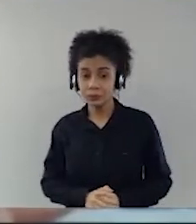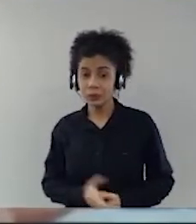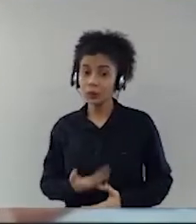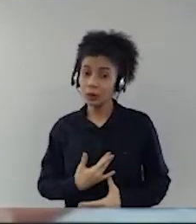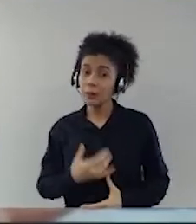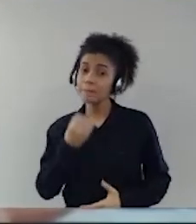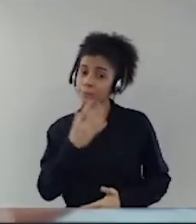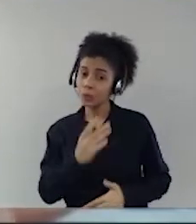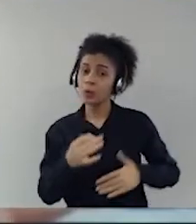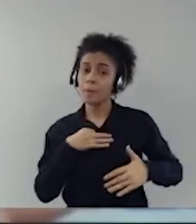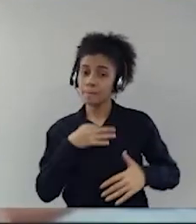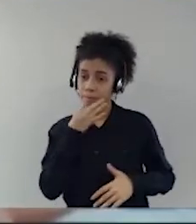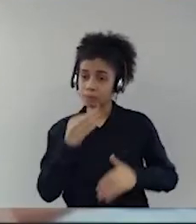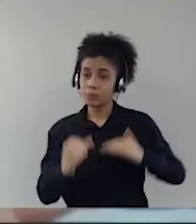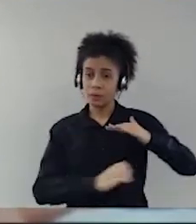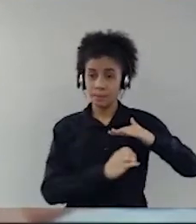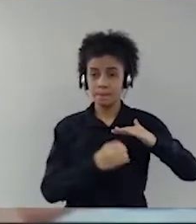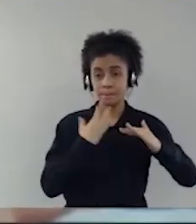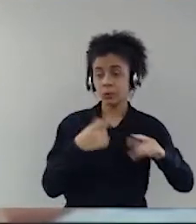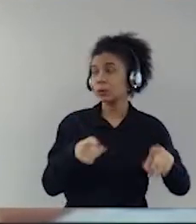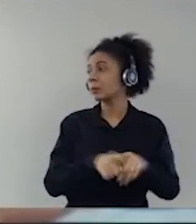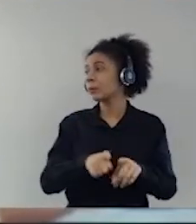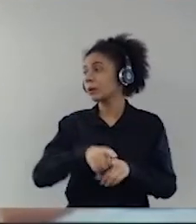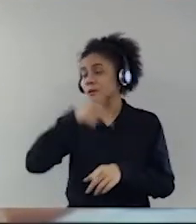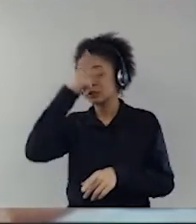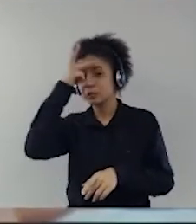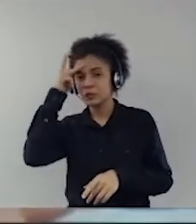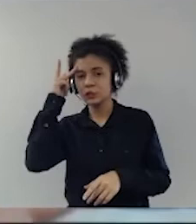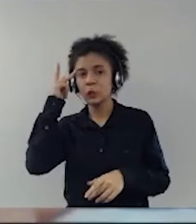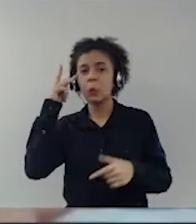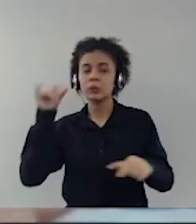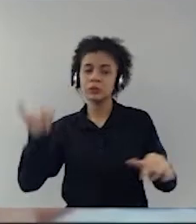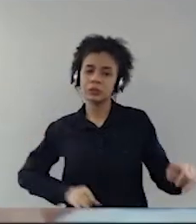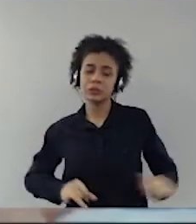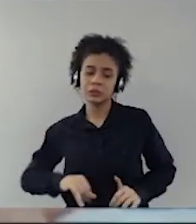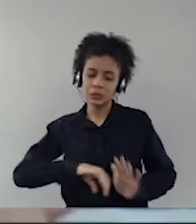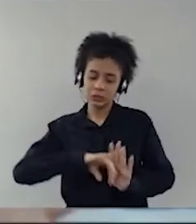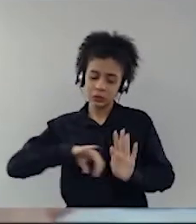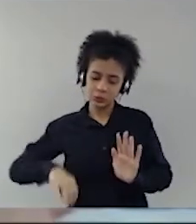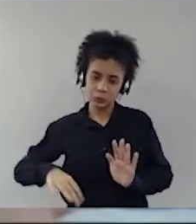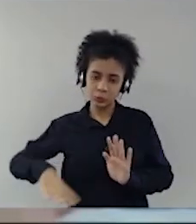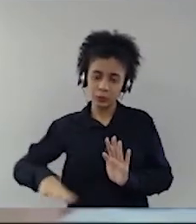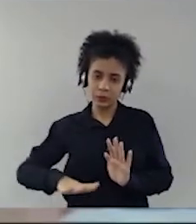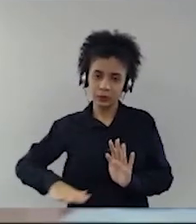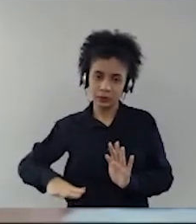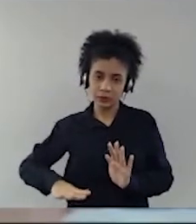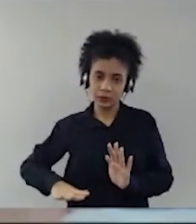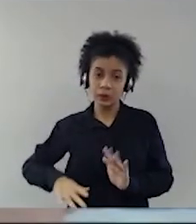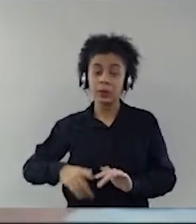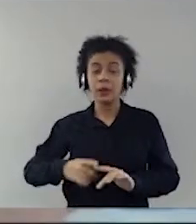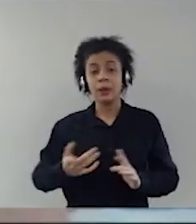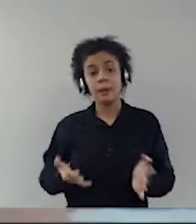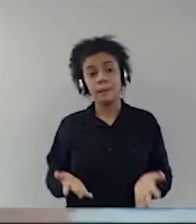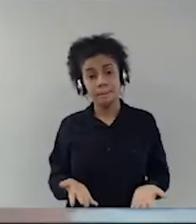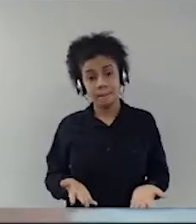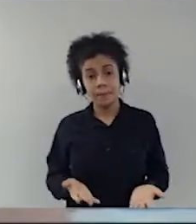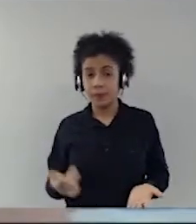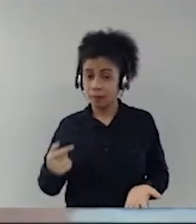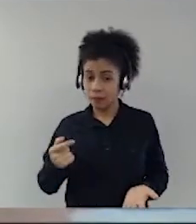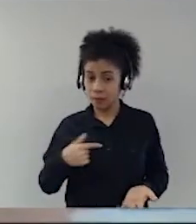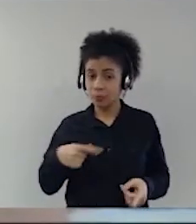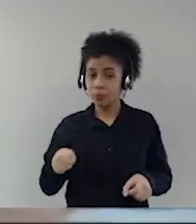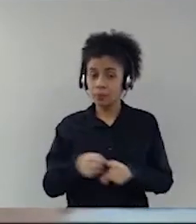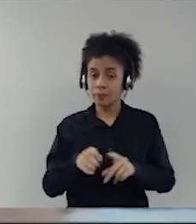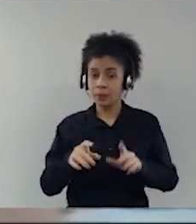para a empresa, mas é um benefício também para as pessoas vulneráveis. E, nesse ponto, eu